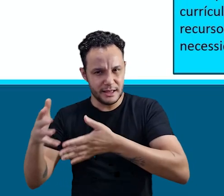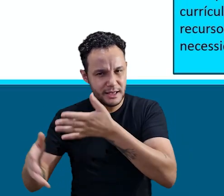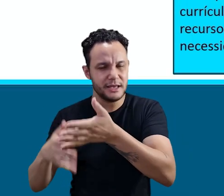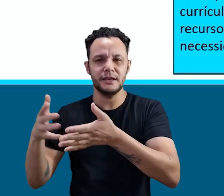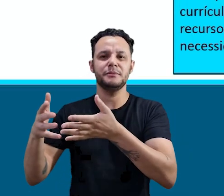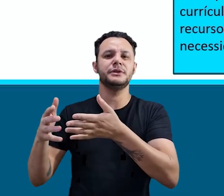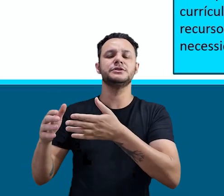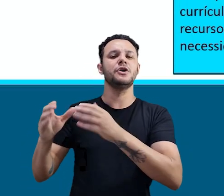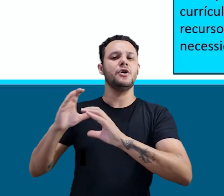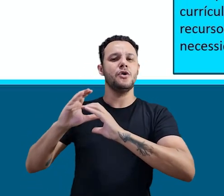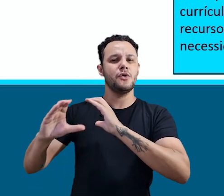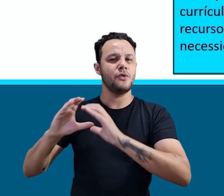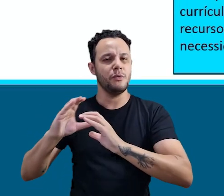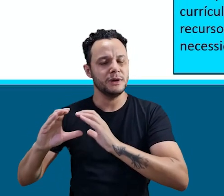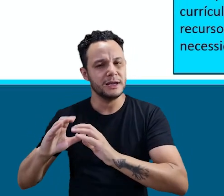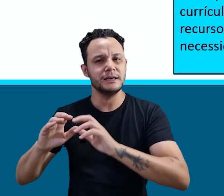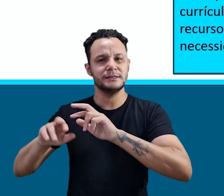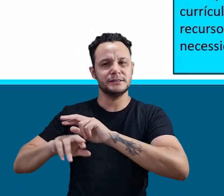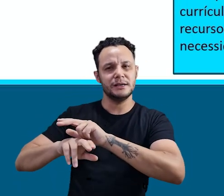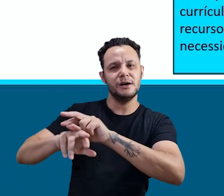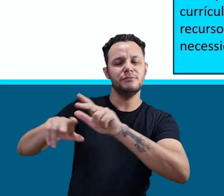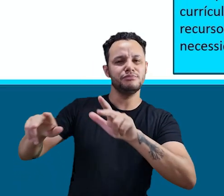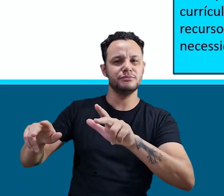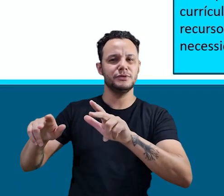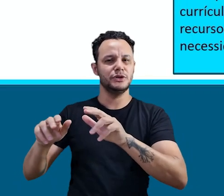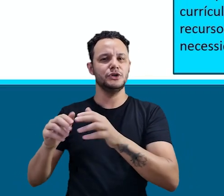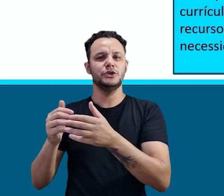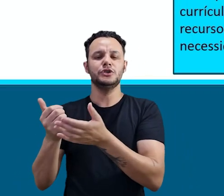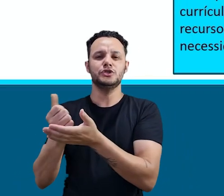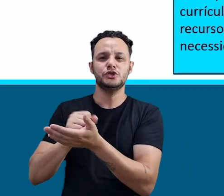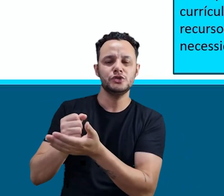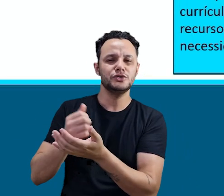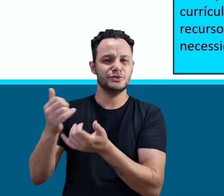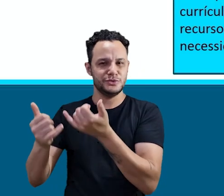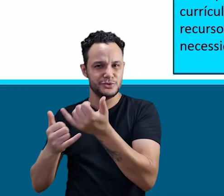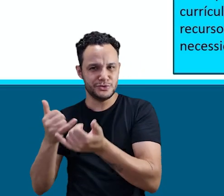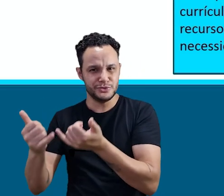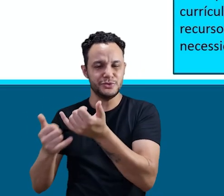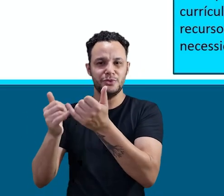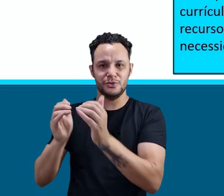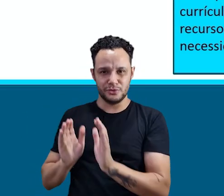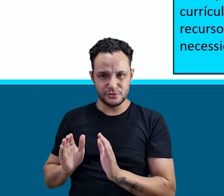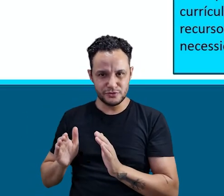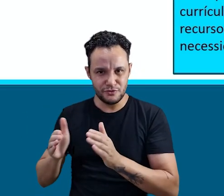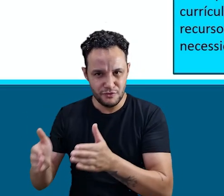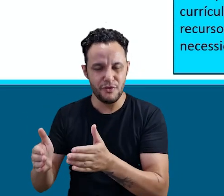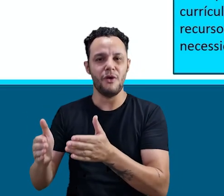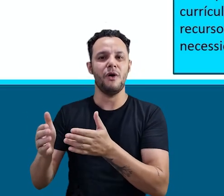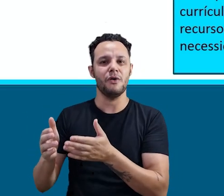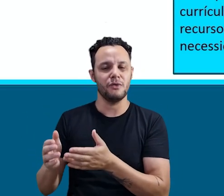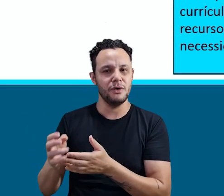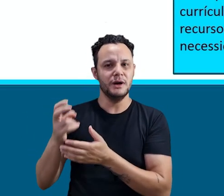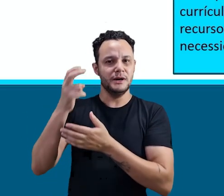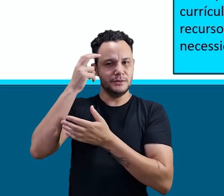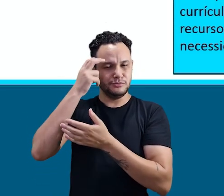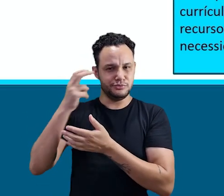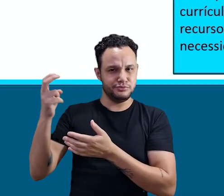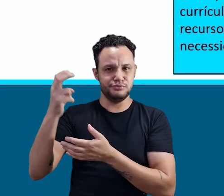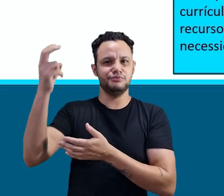alternativa aumentativa, ou quando eu tenho um perfil de jogos ou um trabalho específico para uma criança com